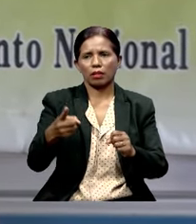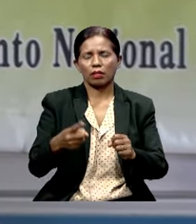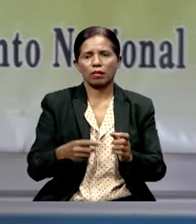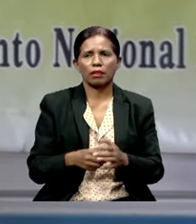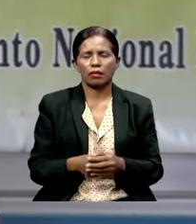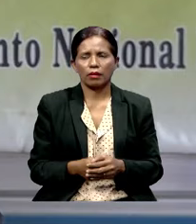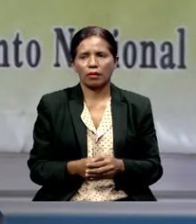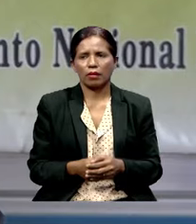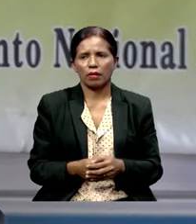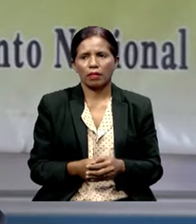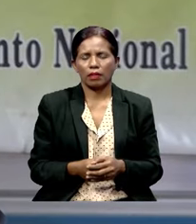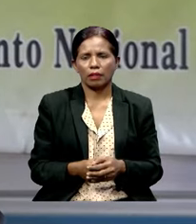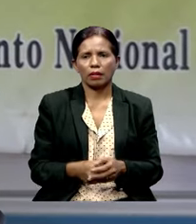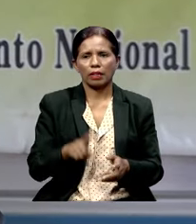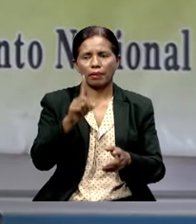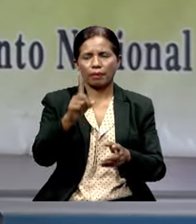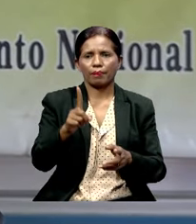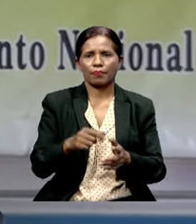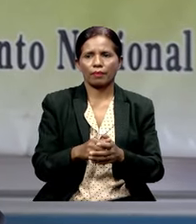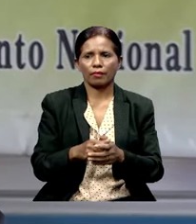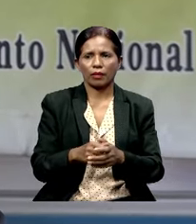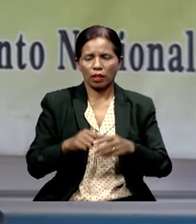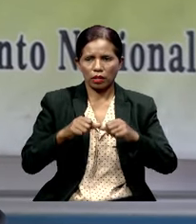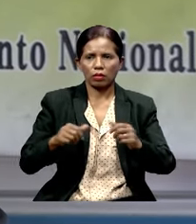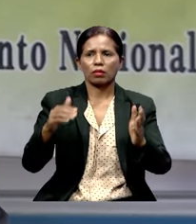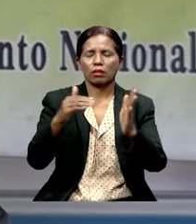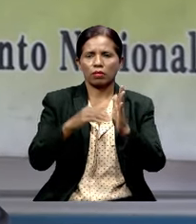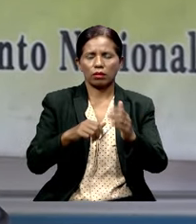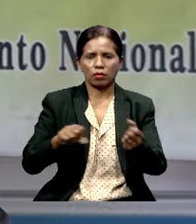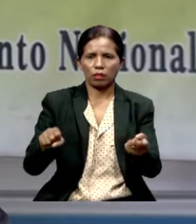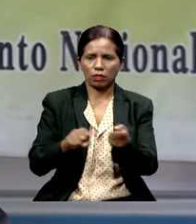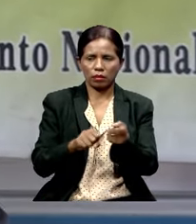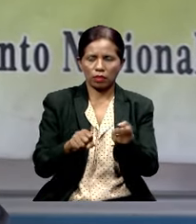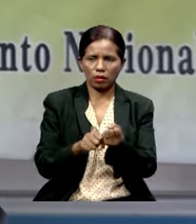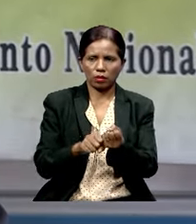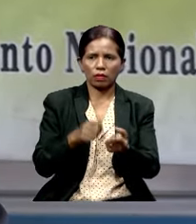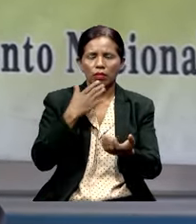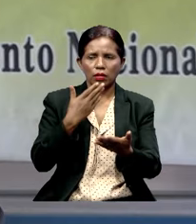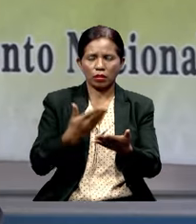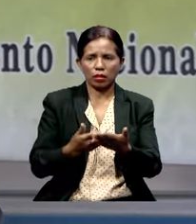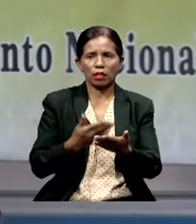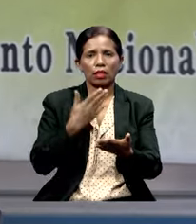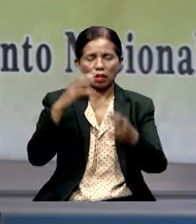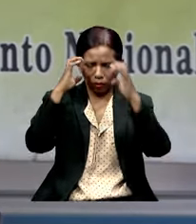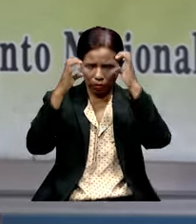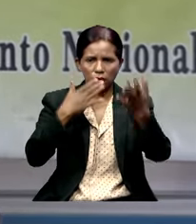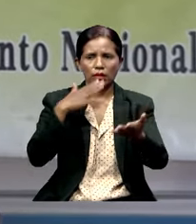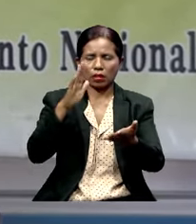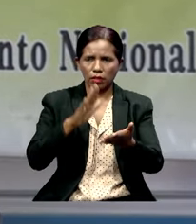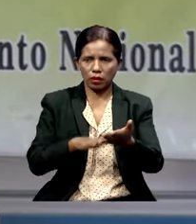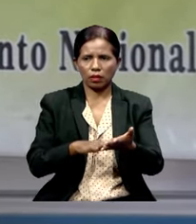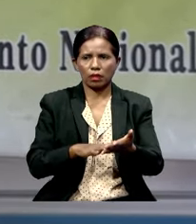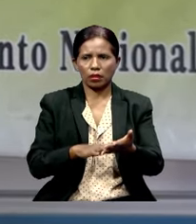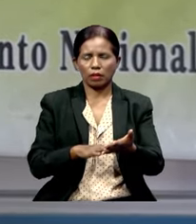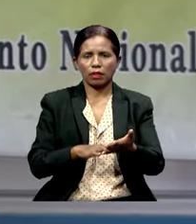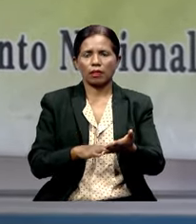kontas ida be talah be atau kontribuiba kualitas di edukasi lah dia kene maka